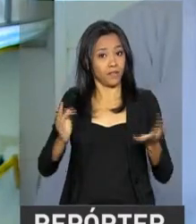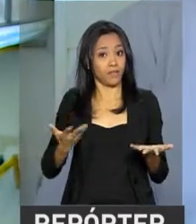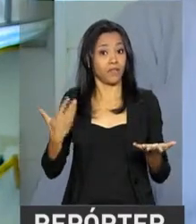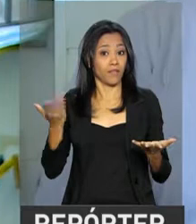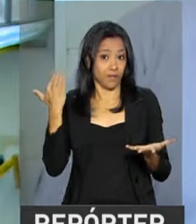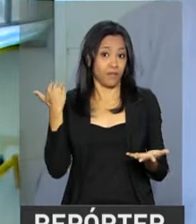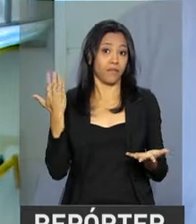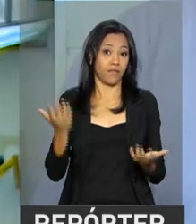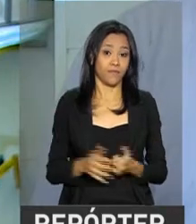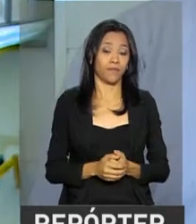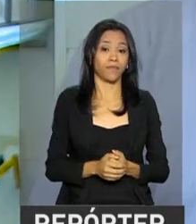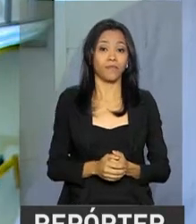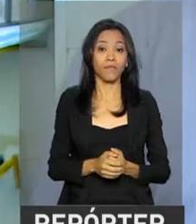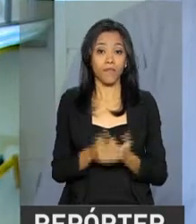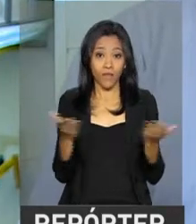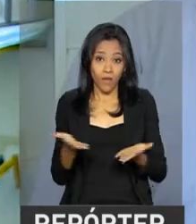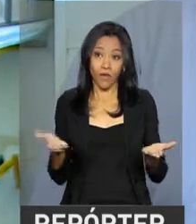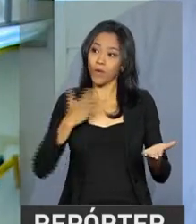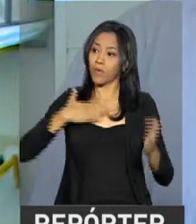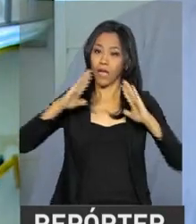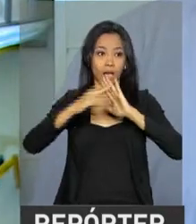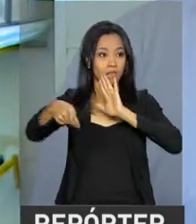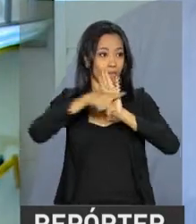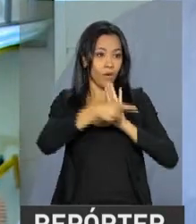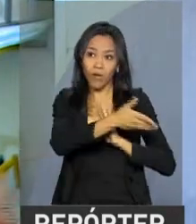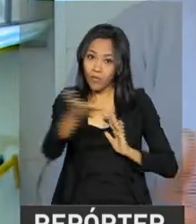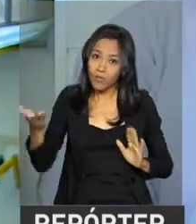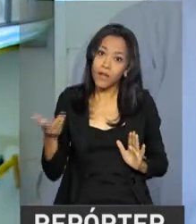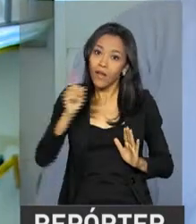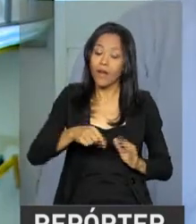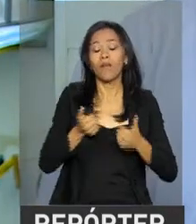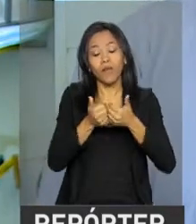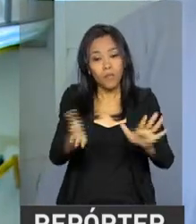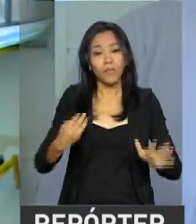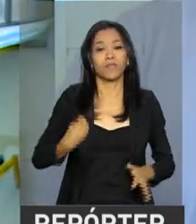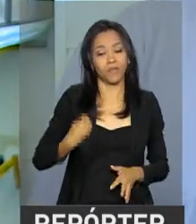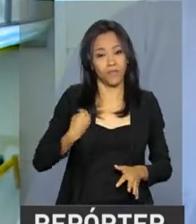no mundão, né? E eu com essa minha casa agora vai ser mais um começo de vida de novo para mim.